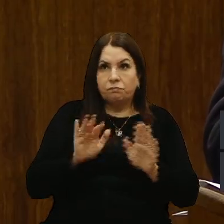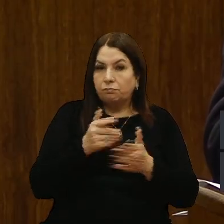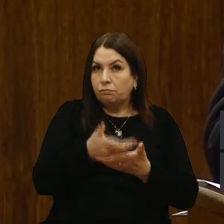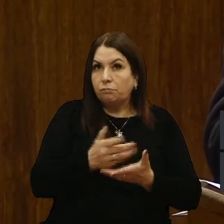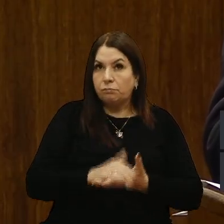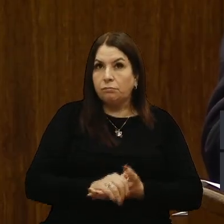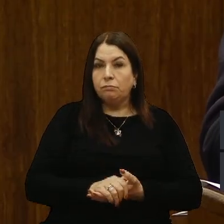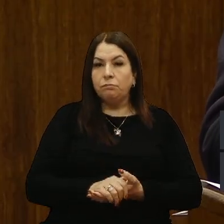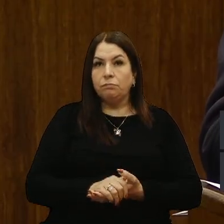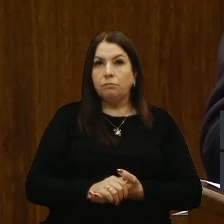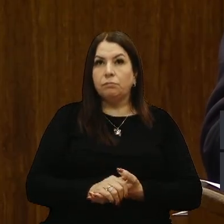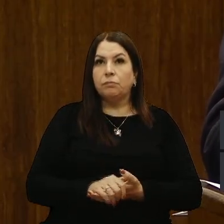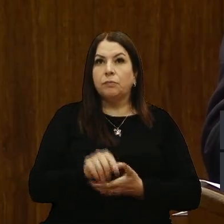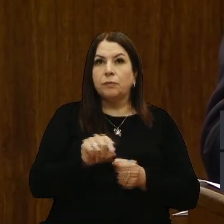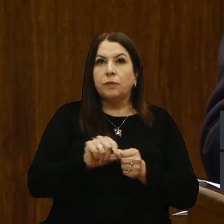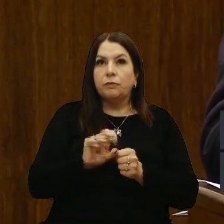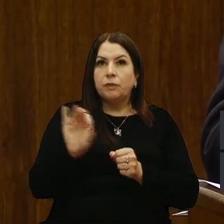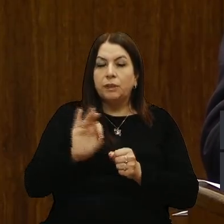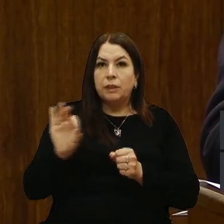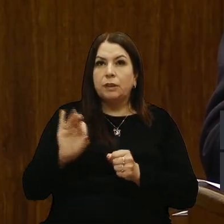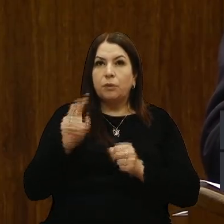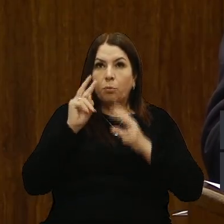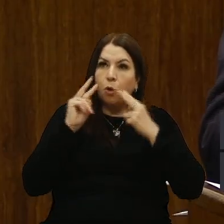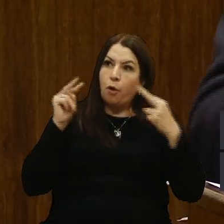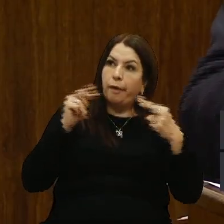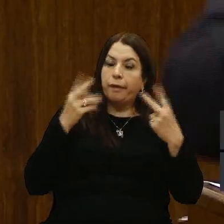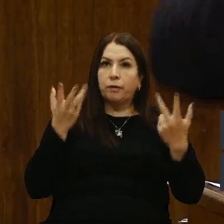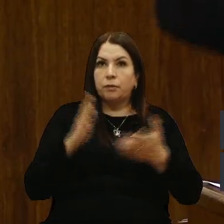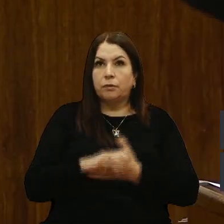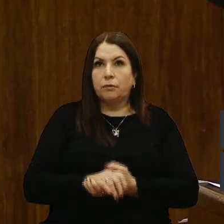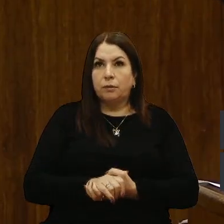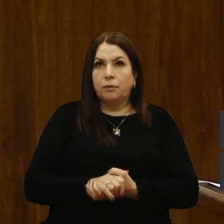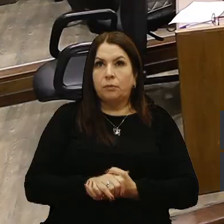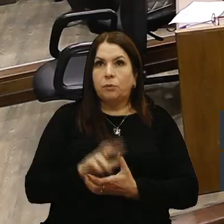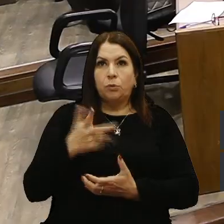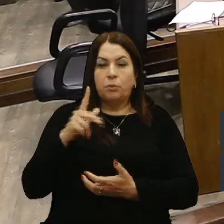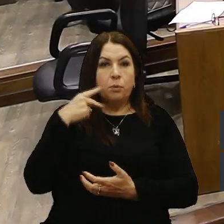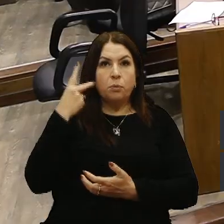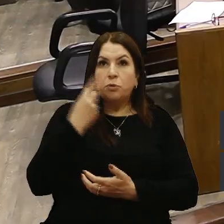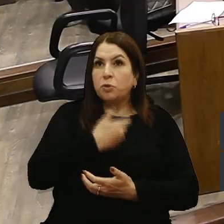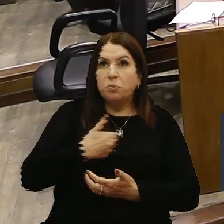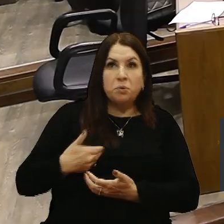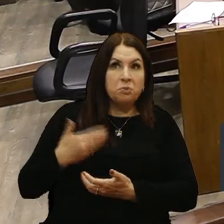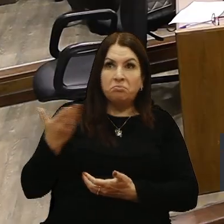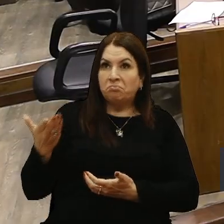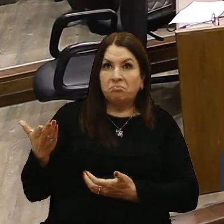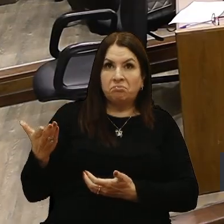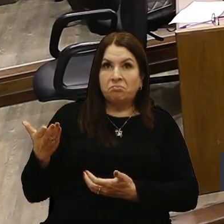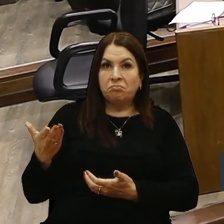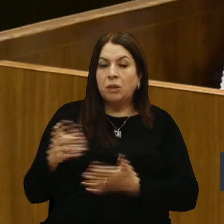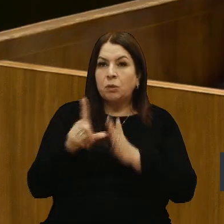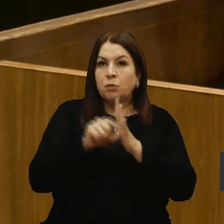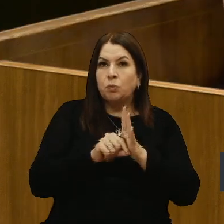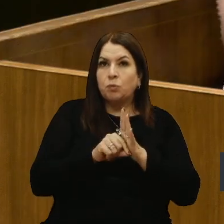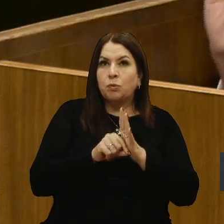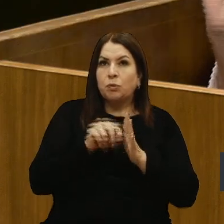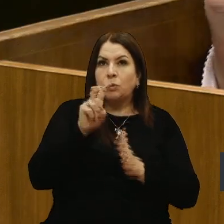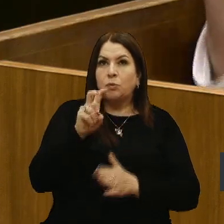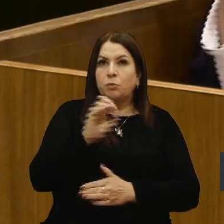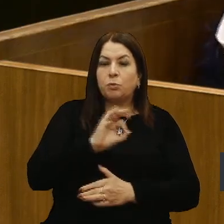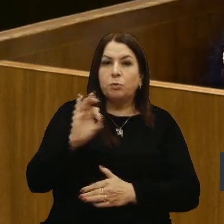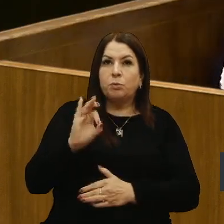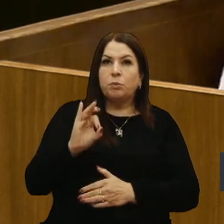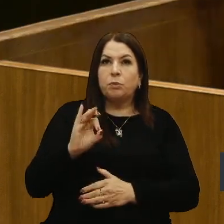que eles vão ficar ali sem fazer nada, só olhando para a cara um do outro. Porque então, não tem mais política pública, né? Olha aqui, ó, reduz em